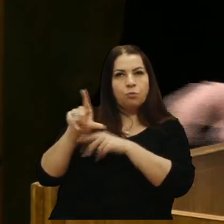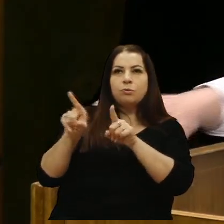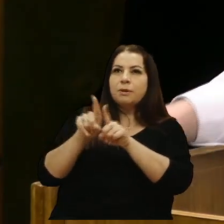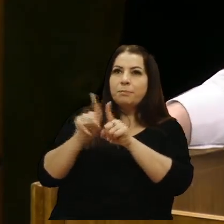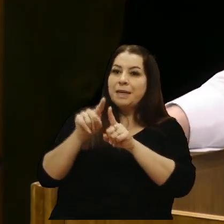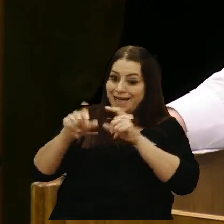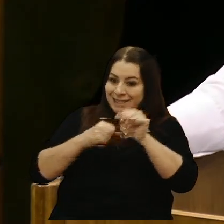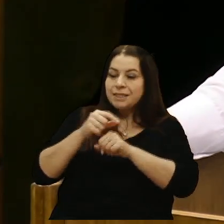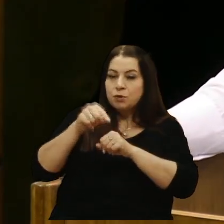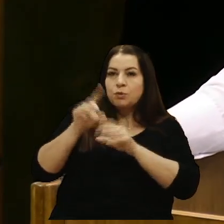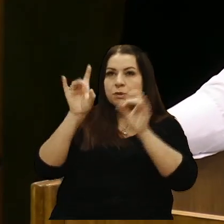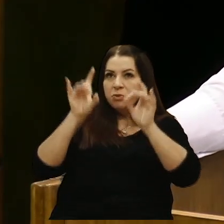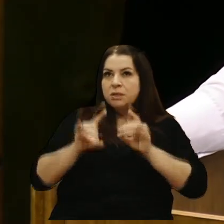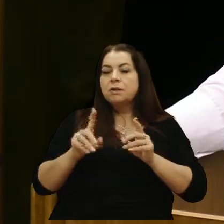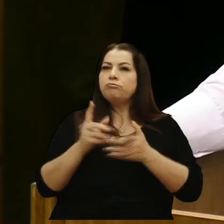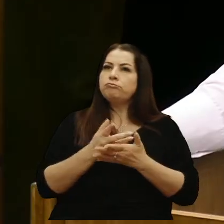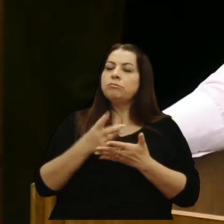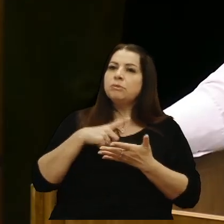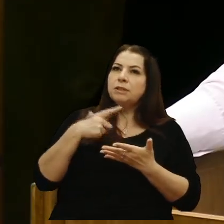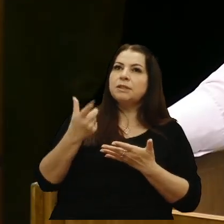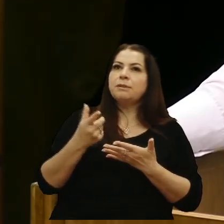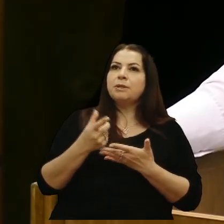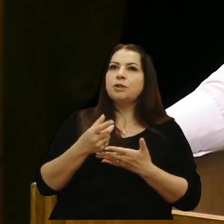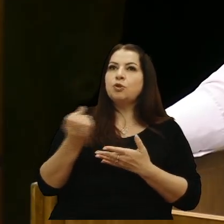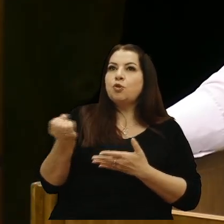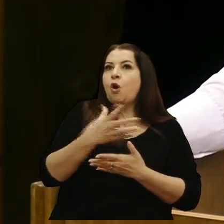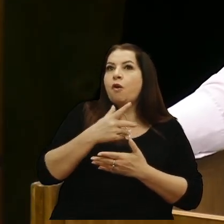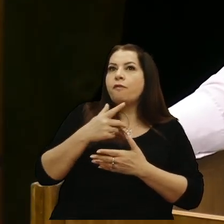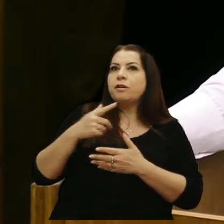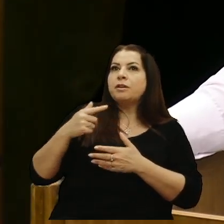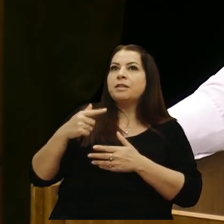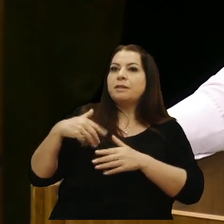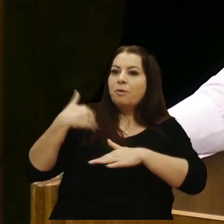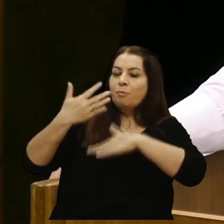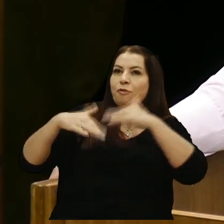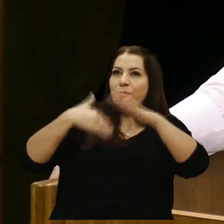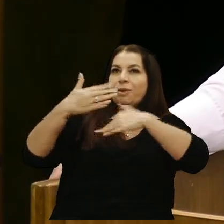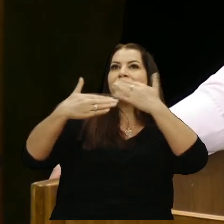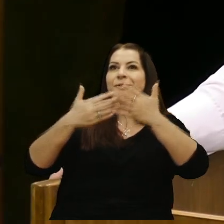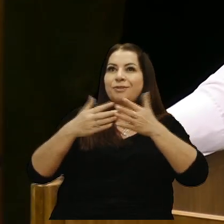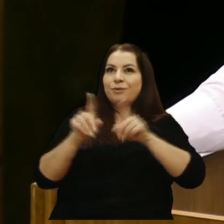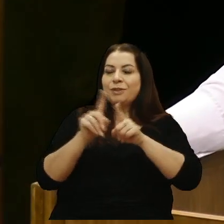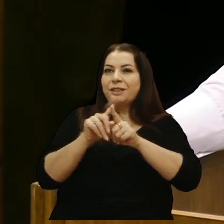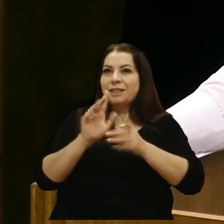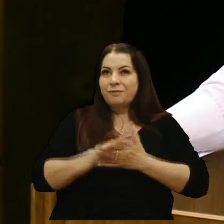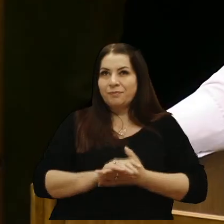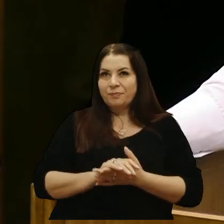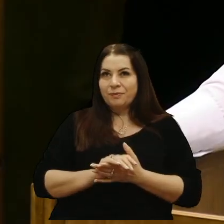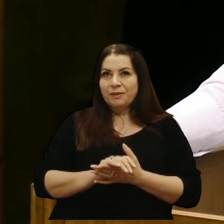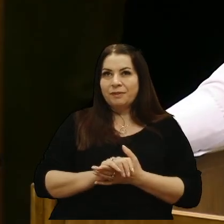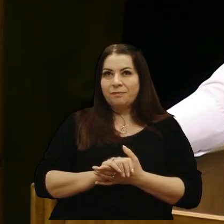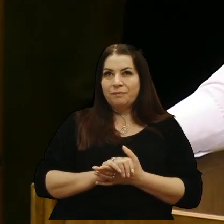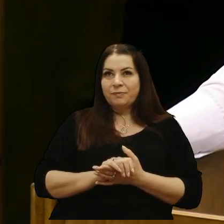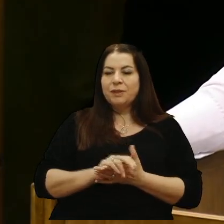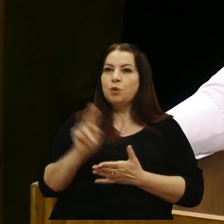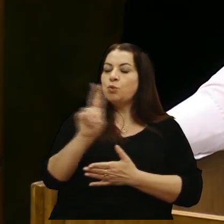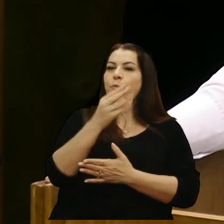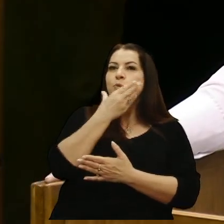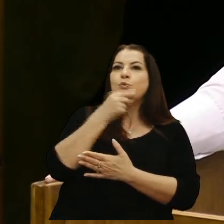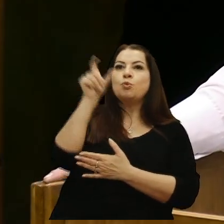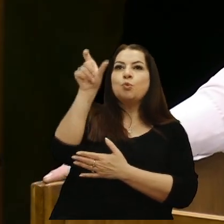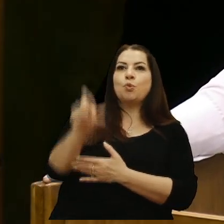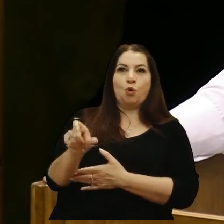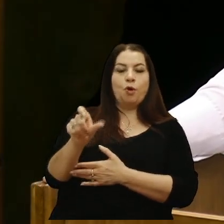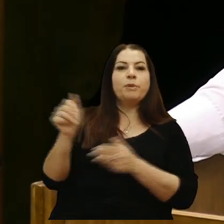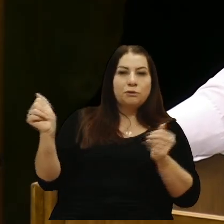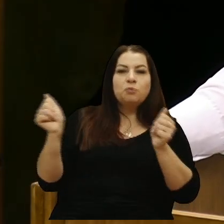em especial, nós teremos a nova geração desse movimento, que é o pregador Austin Garrett, que estará